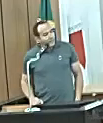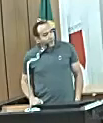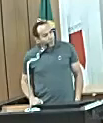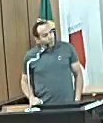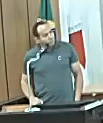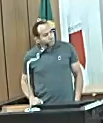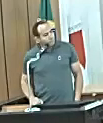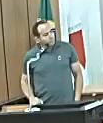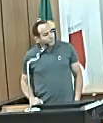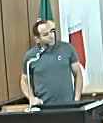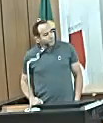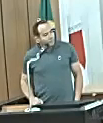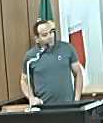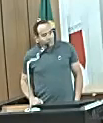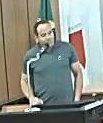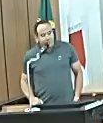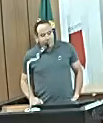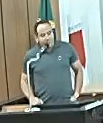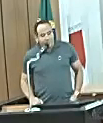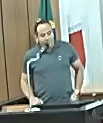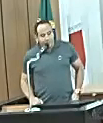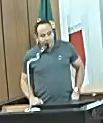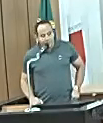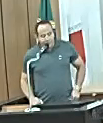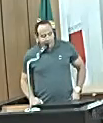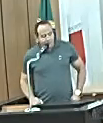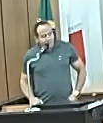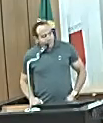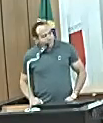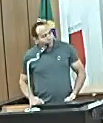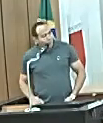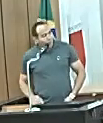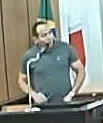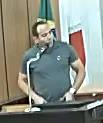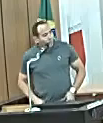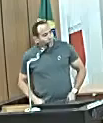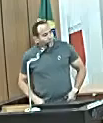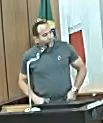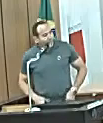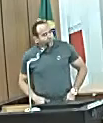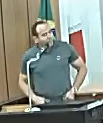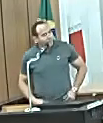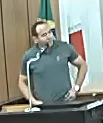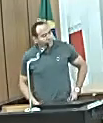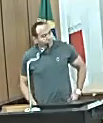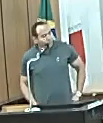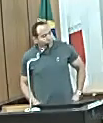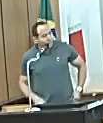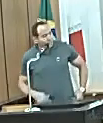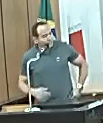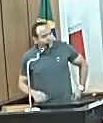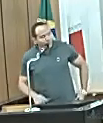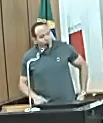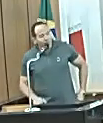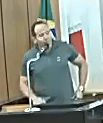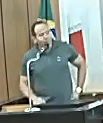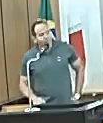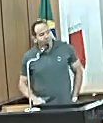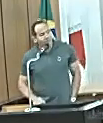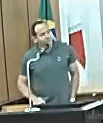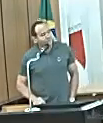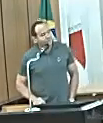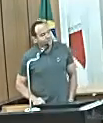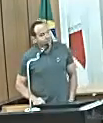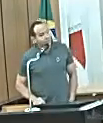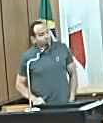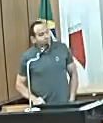ilegal ou seja ele estava se expondo regulamentando estrapolando que a lei